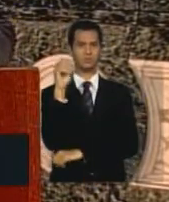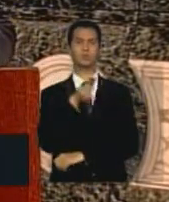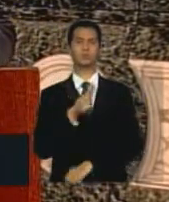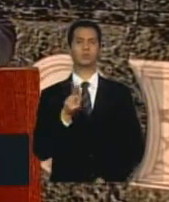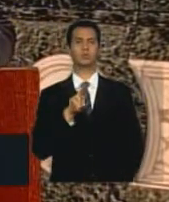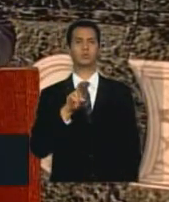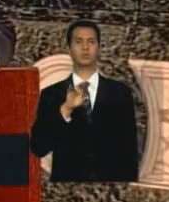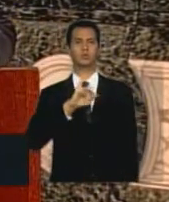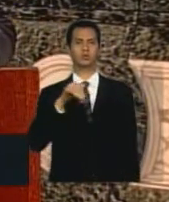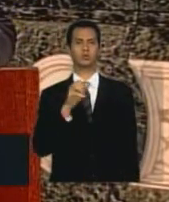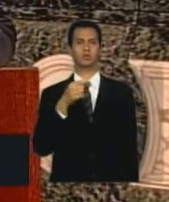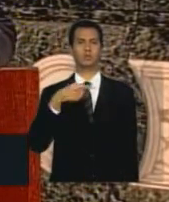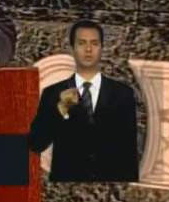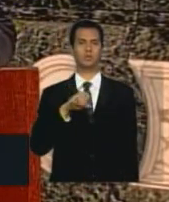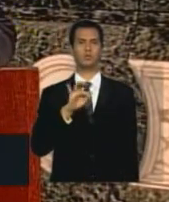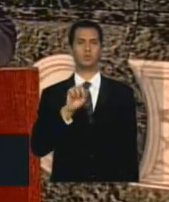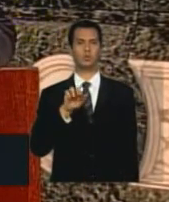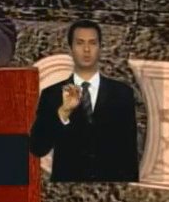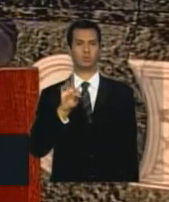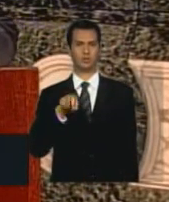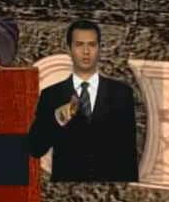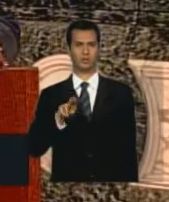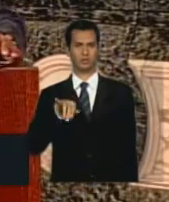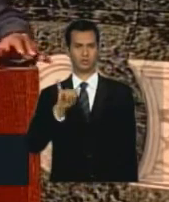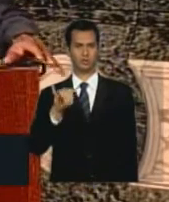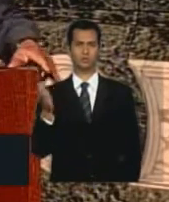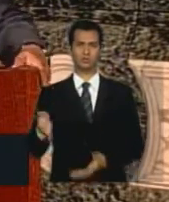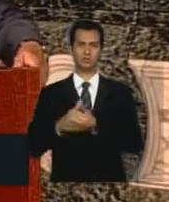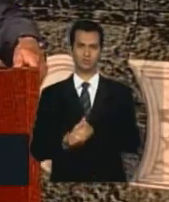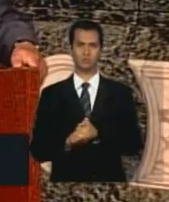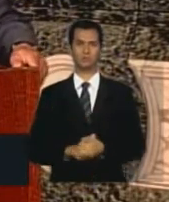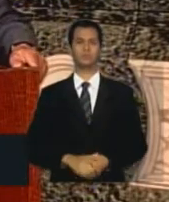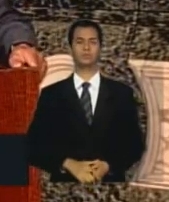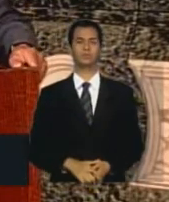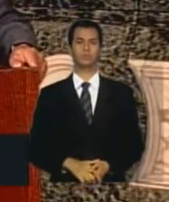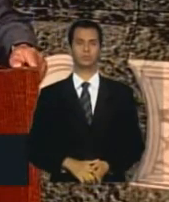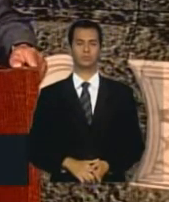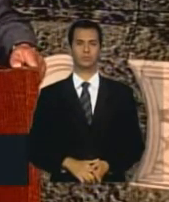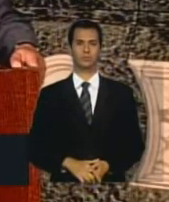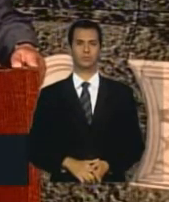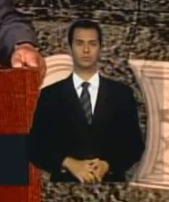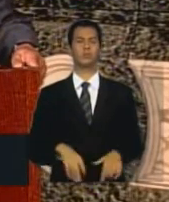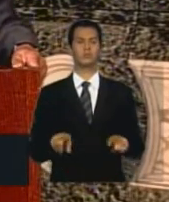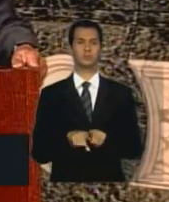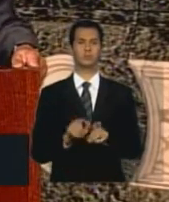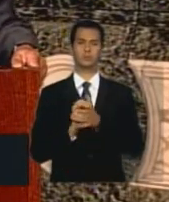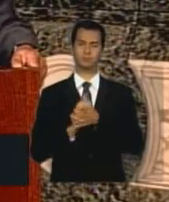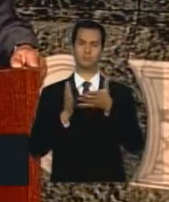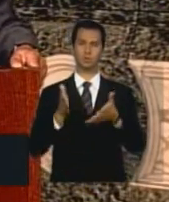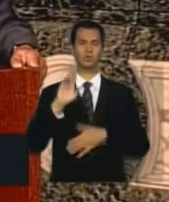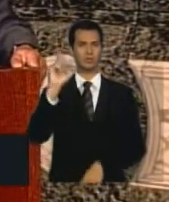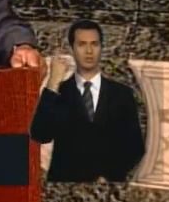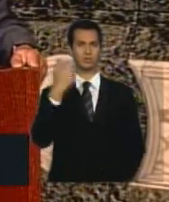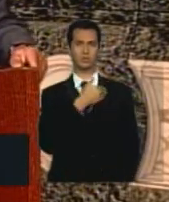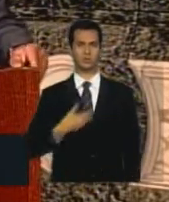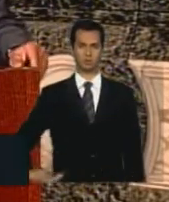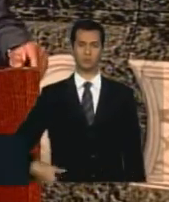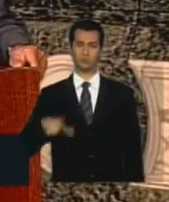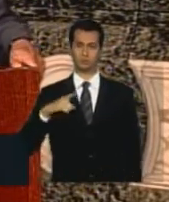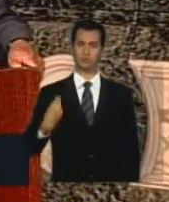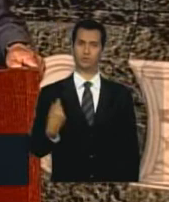que nos prestigia nesse ato, nossos ex-governadores que nos honram com a sua